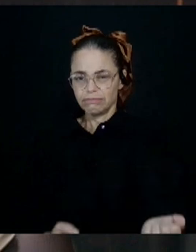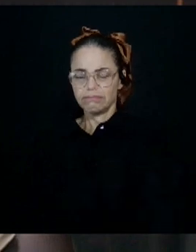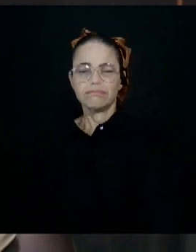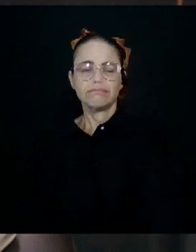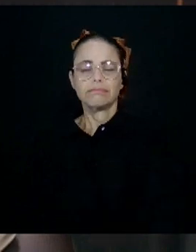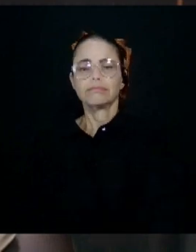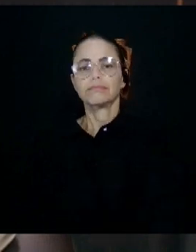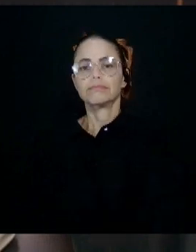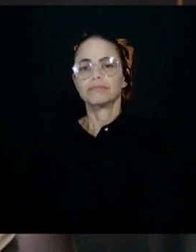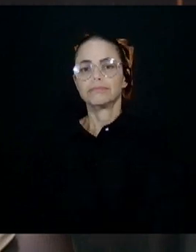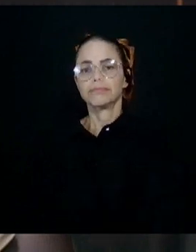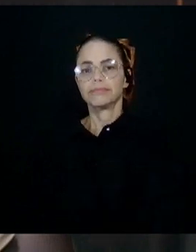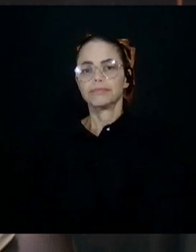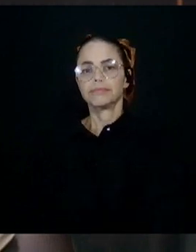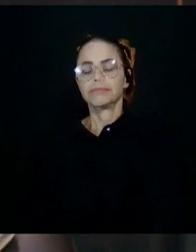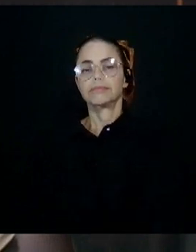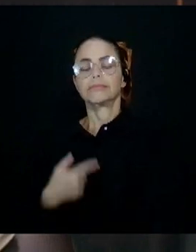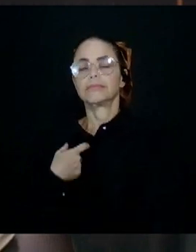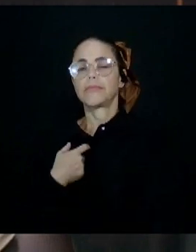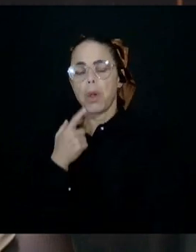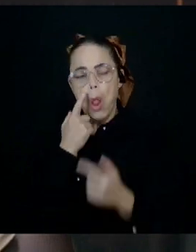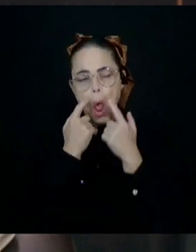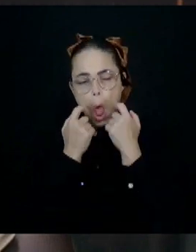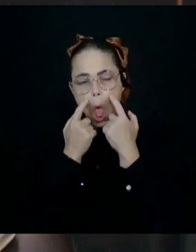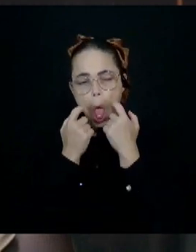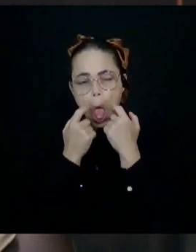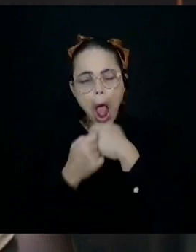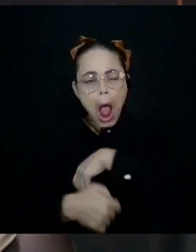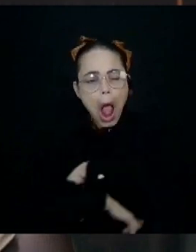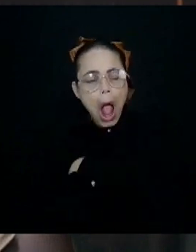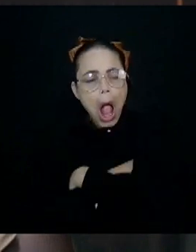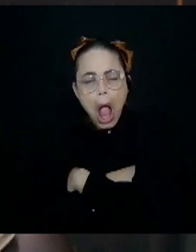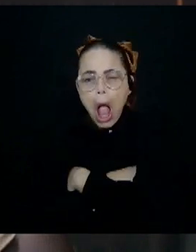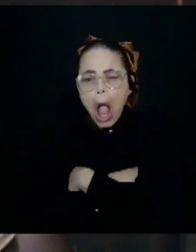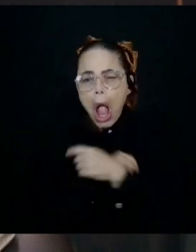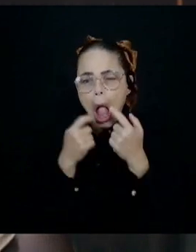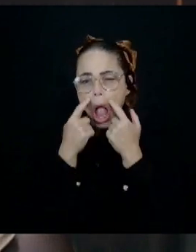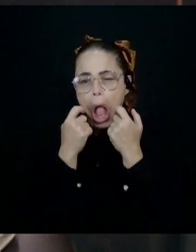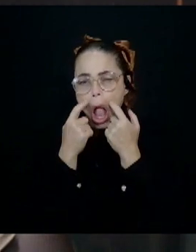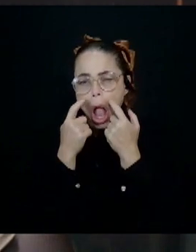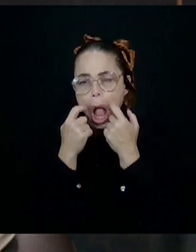tá tão emotiva, né? Porque nessa tentativa de ser ouvida,